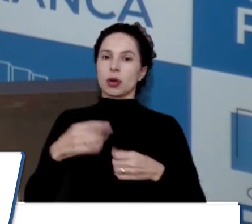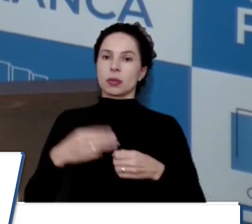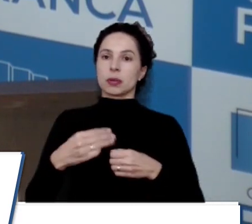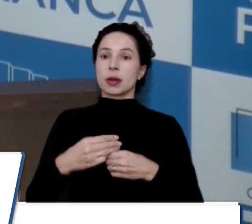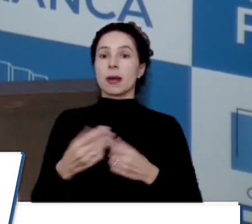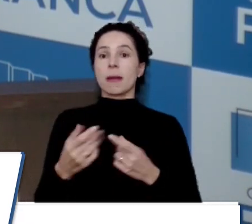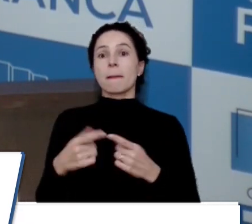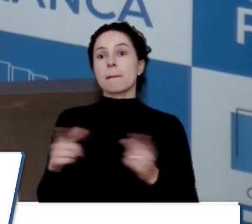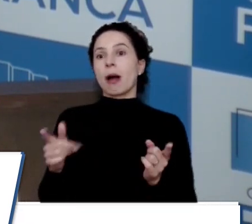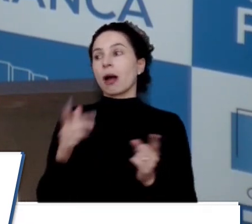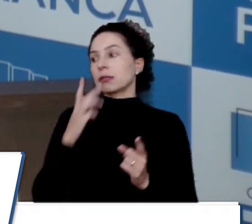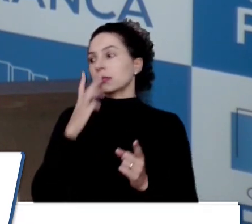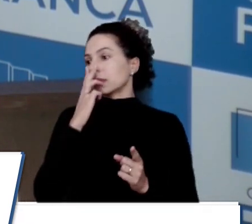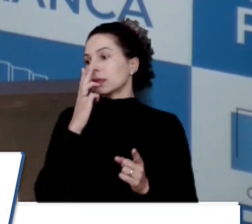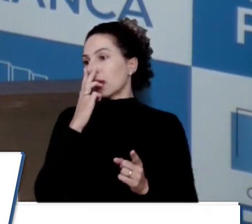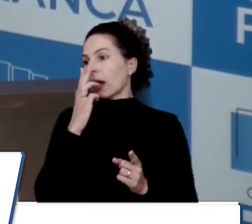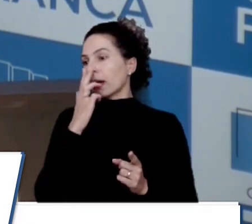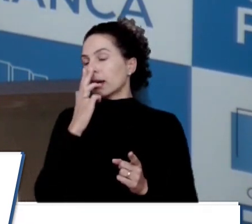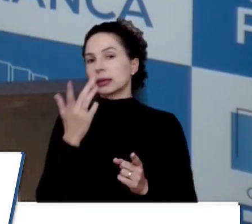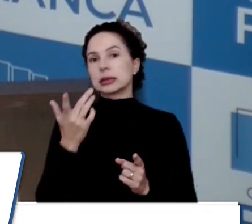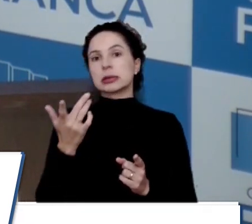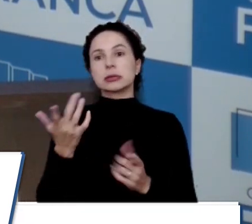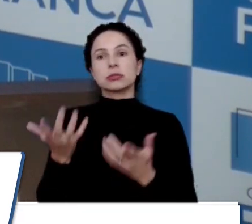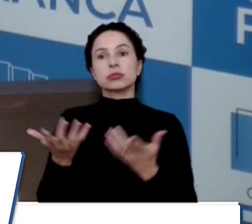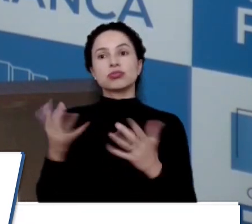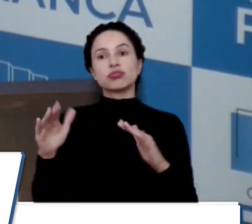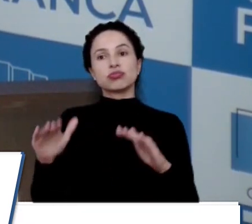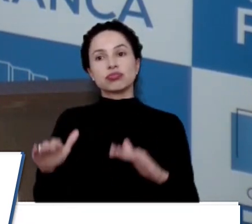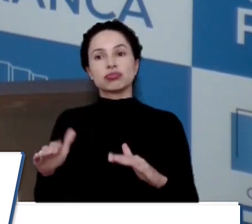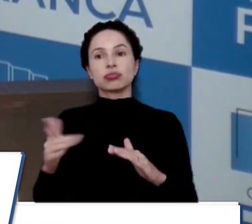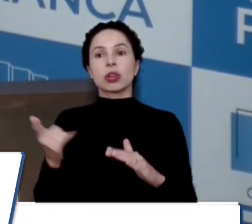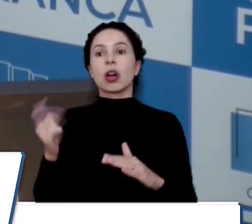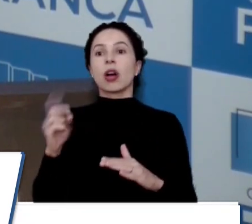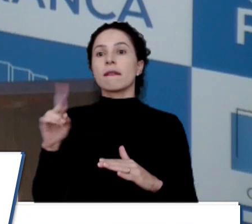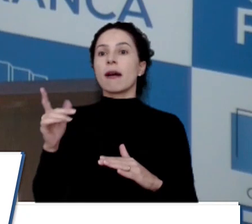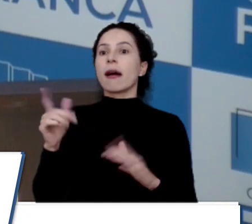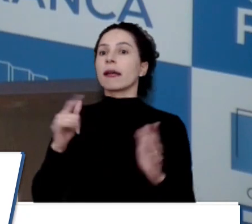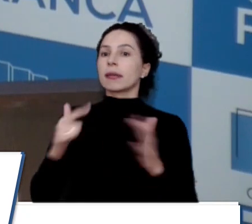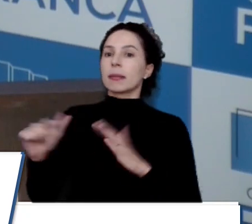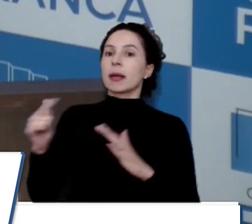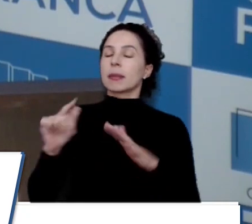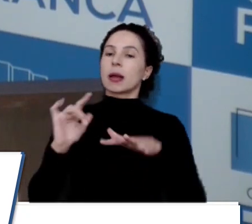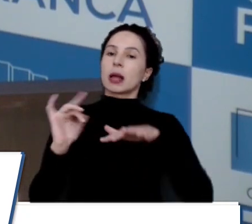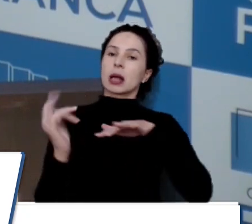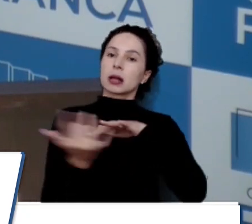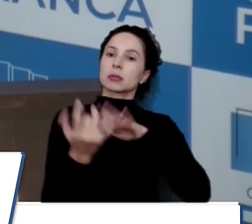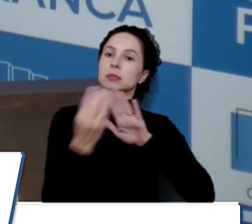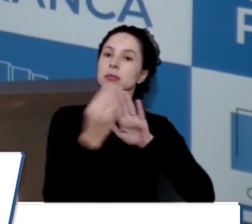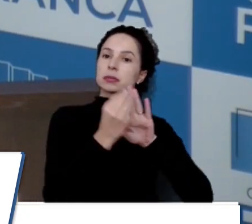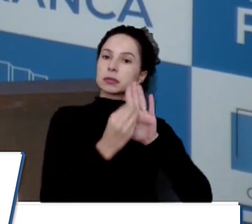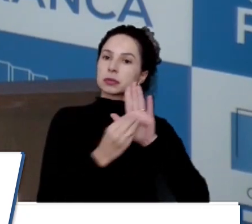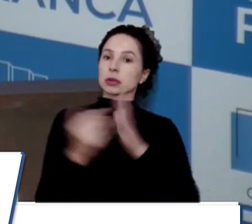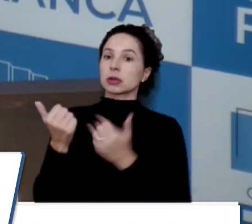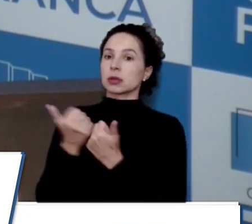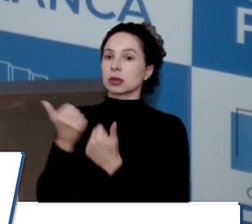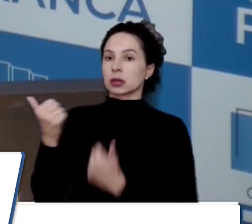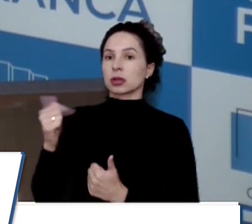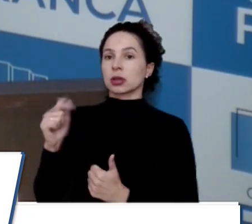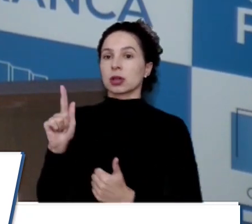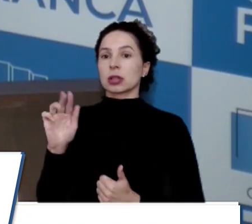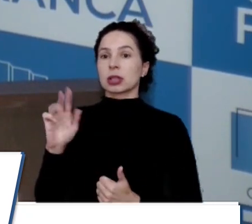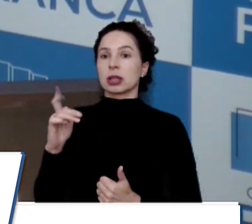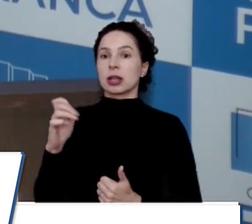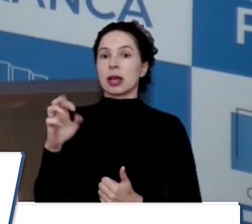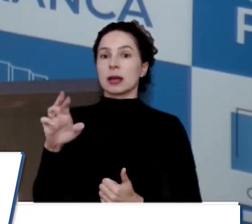parece que deu uma queda também então quase toda semana ela tá colocando nas redes social tá aí assessora do Guilherme cortei precisa